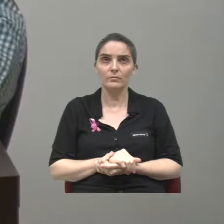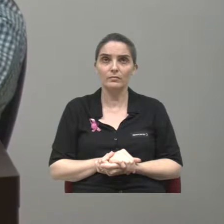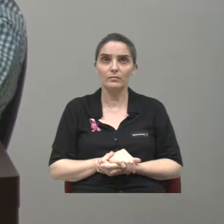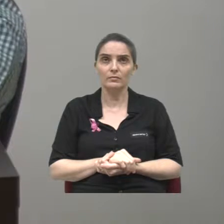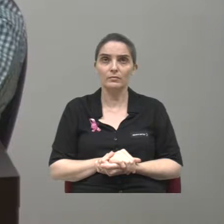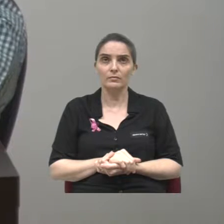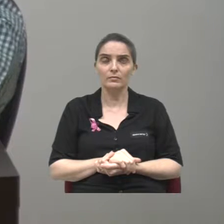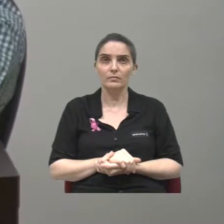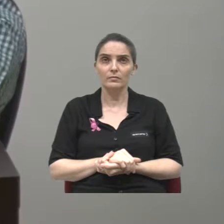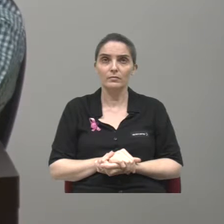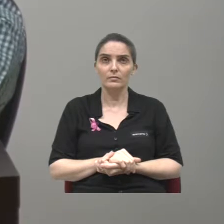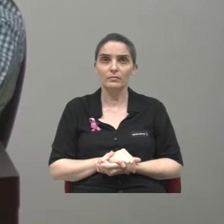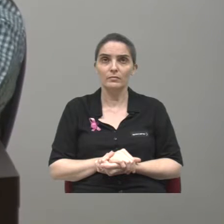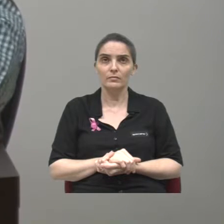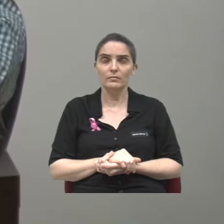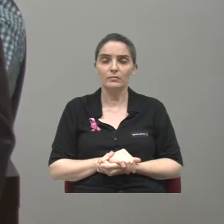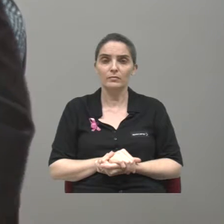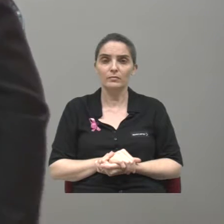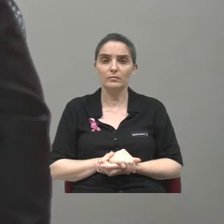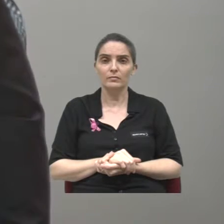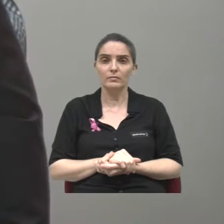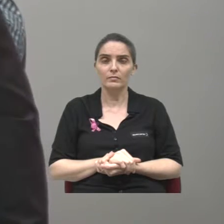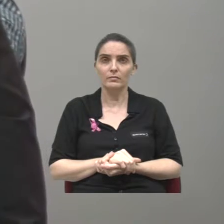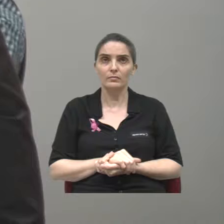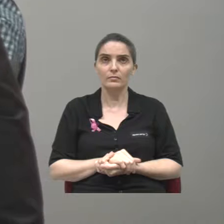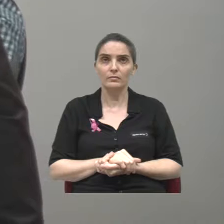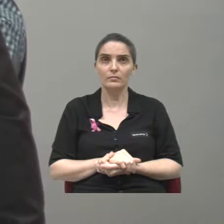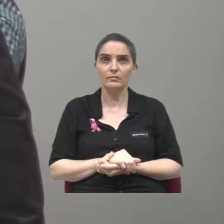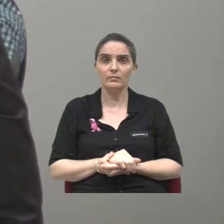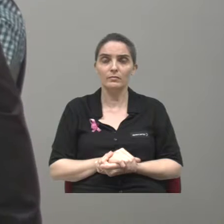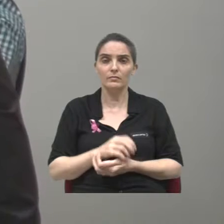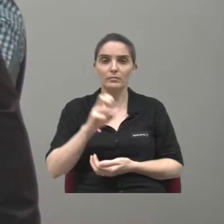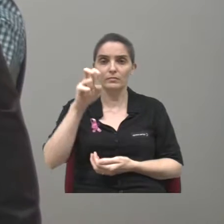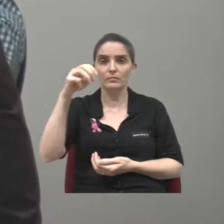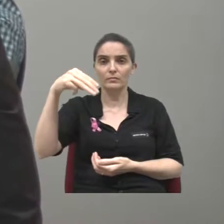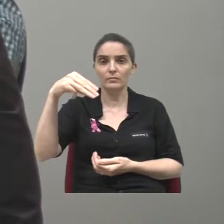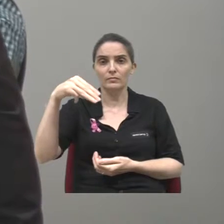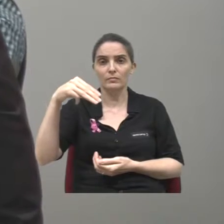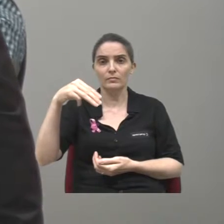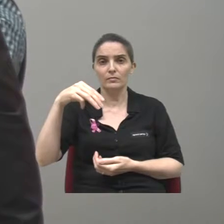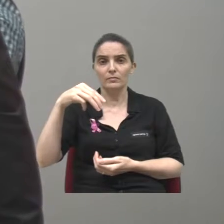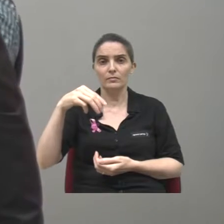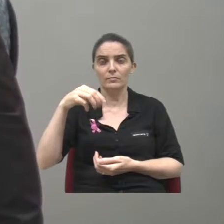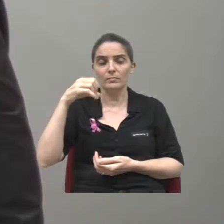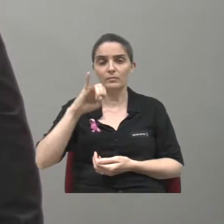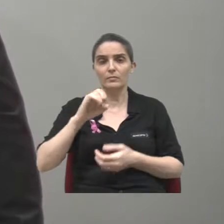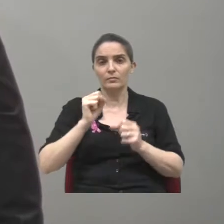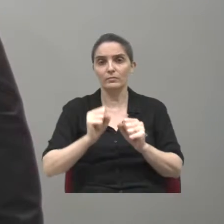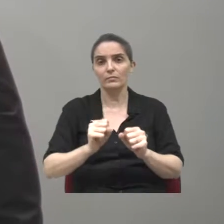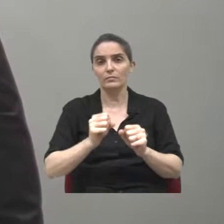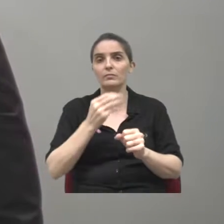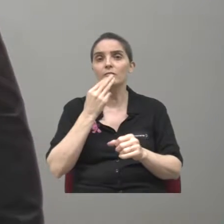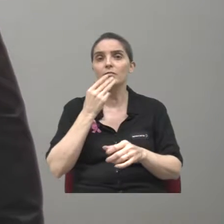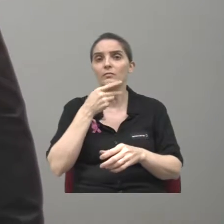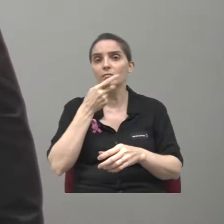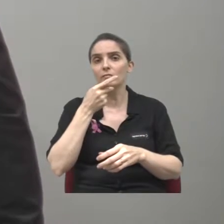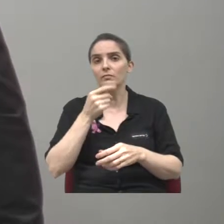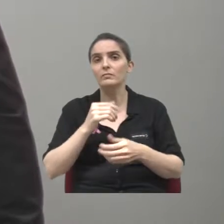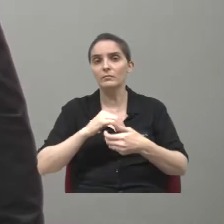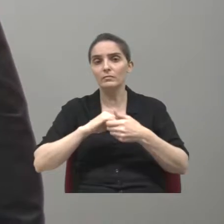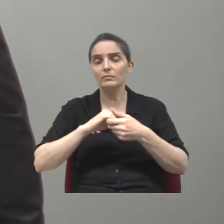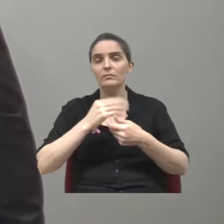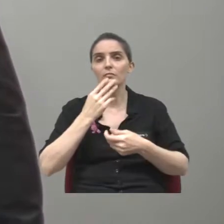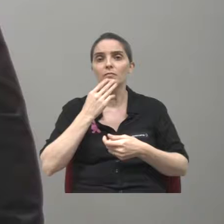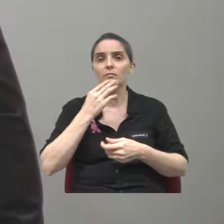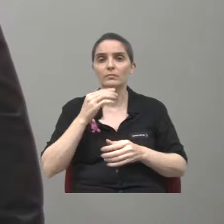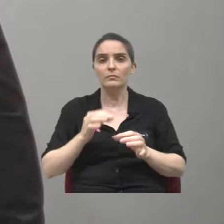Essa 5 minutos. Se tivesse, eu queria passar para o Vaguinho. Isso, certamente. Mas, enfim, parabéns ao vereador Vaguinho. Acho que o projeto é